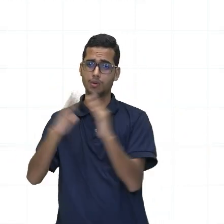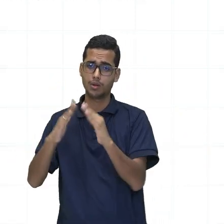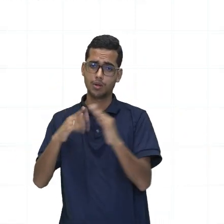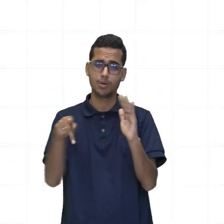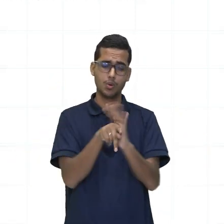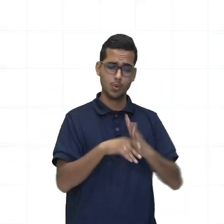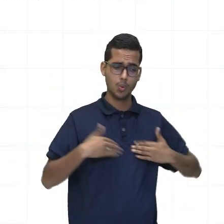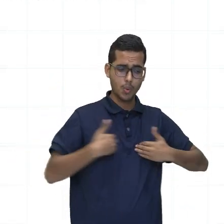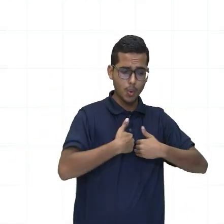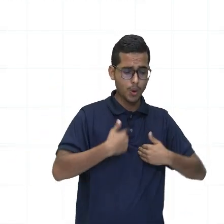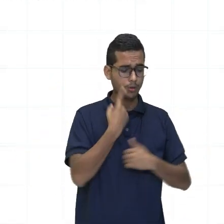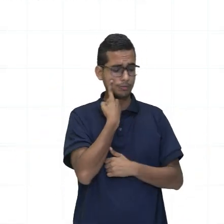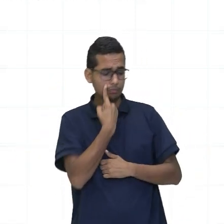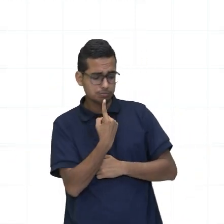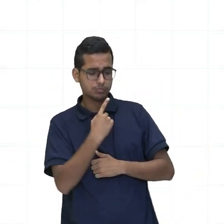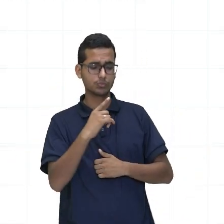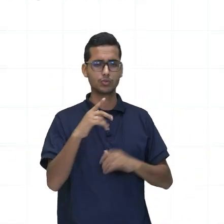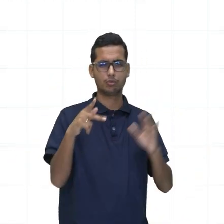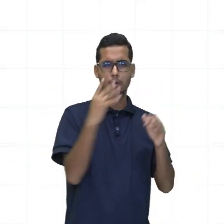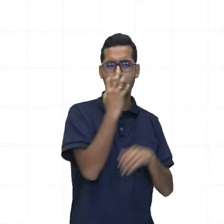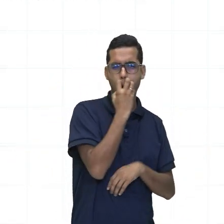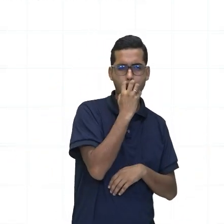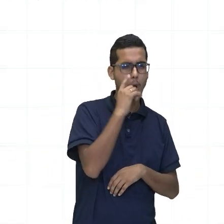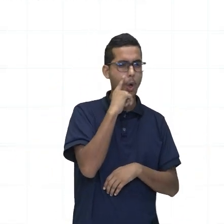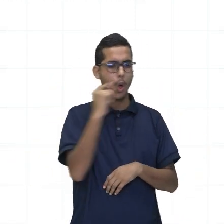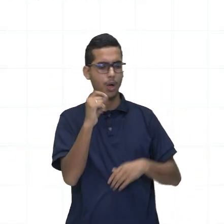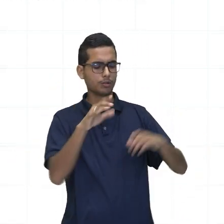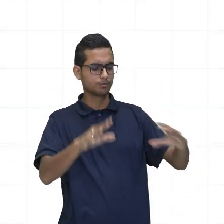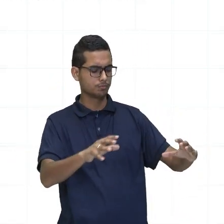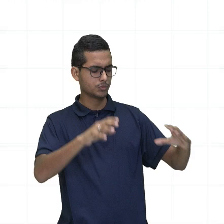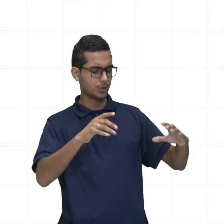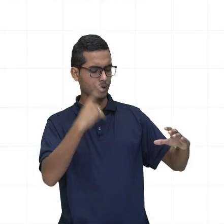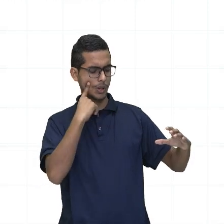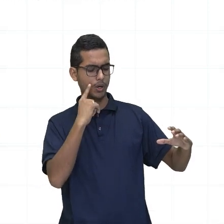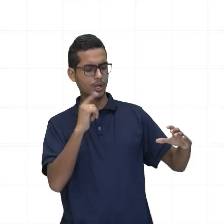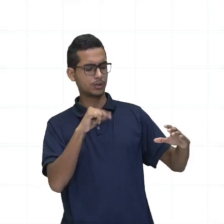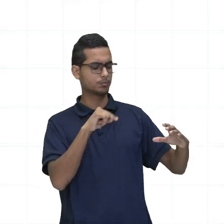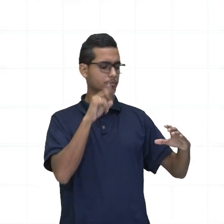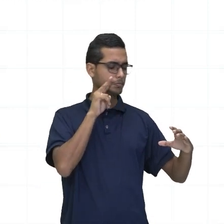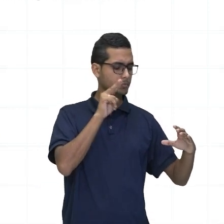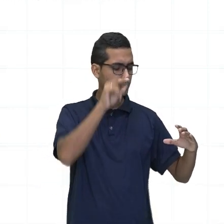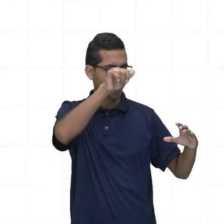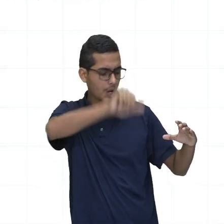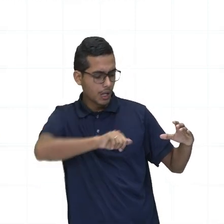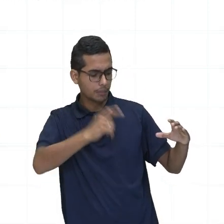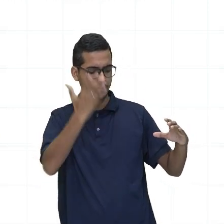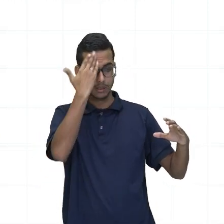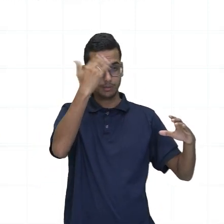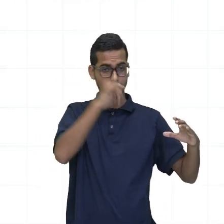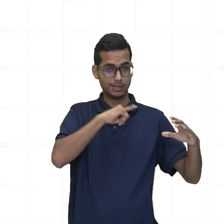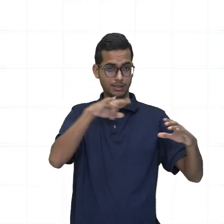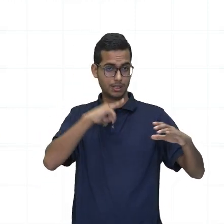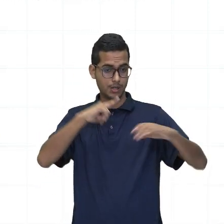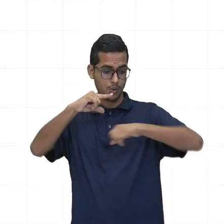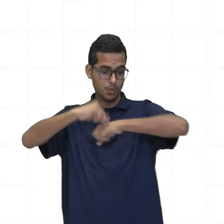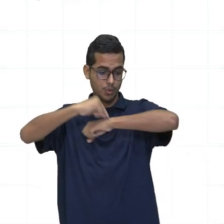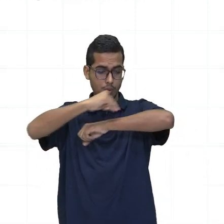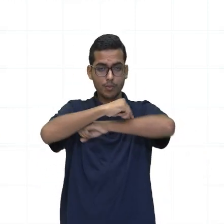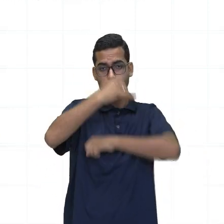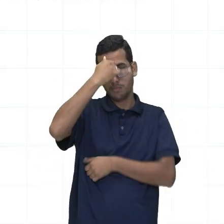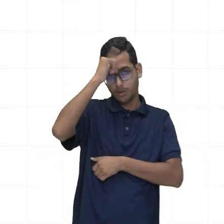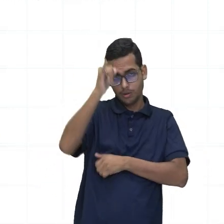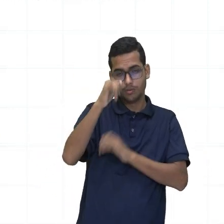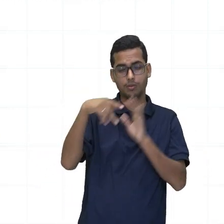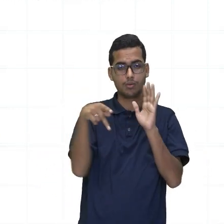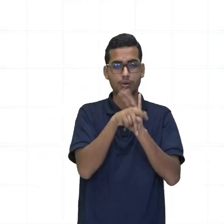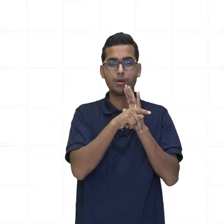não estão aí sendo acometidos por esses animais, por esses parasitas, e eles precisam ser eliminados para evitar,